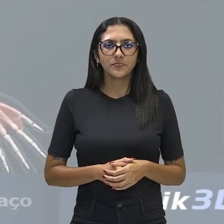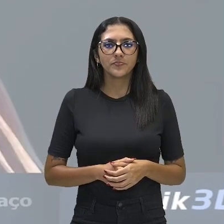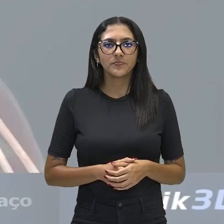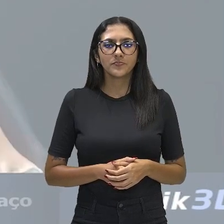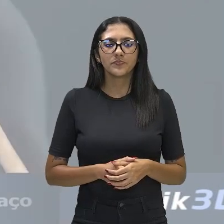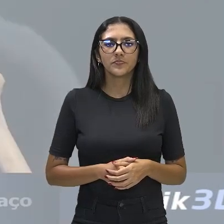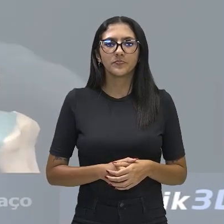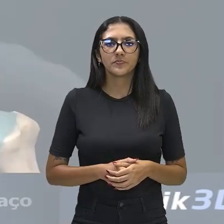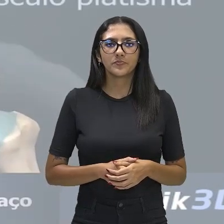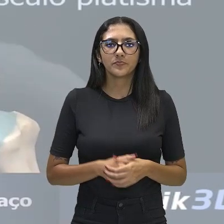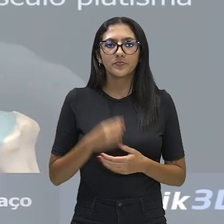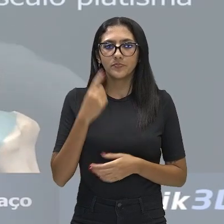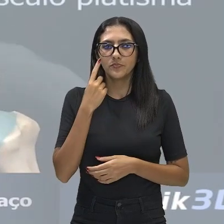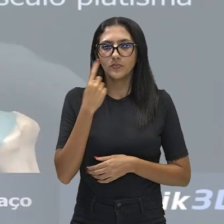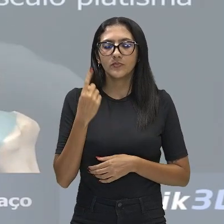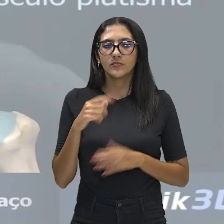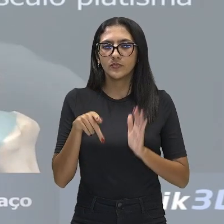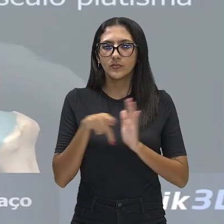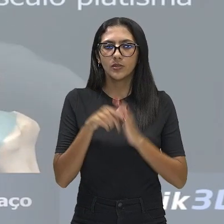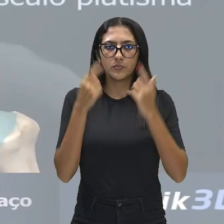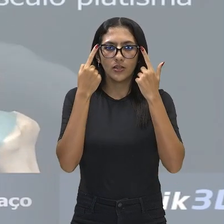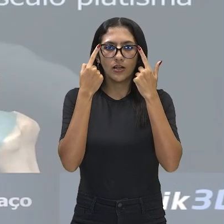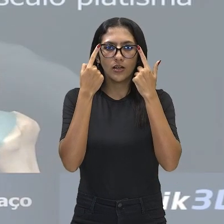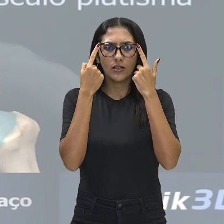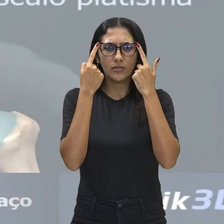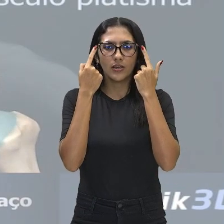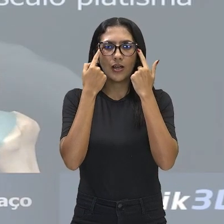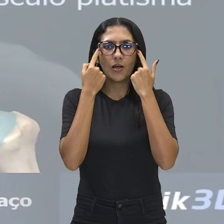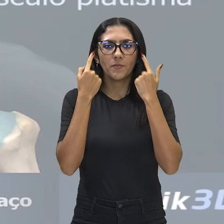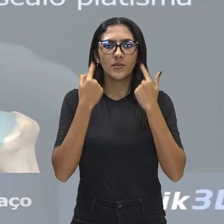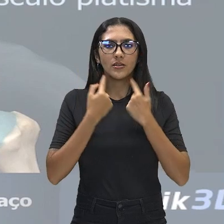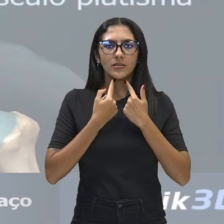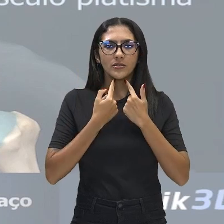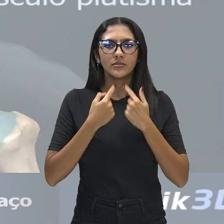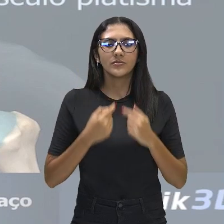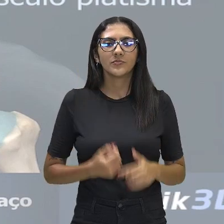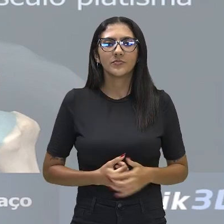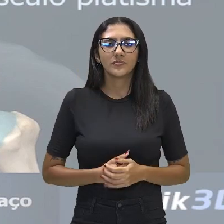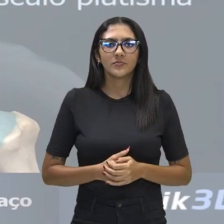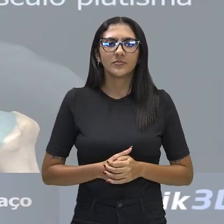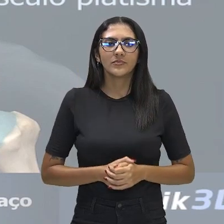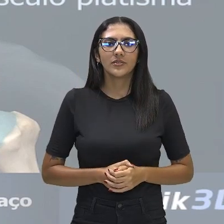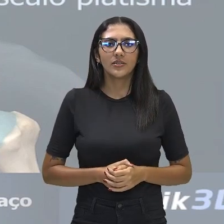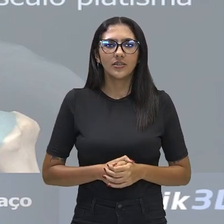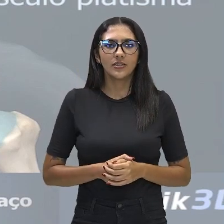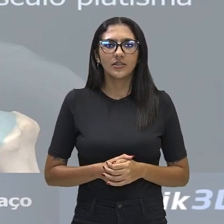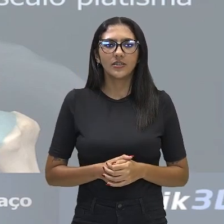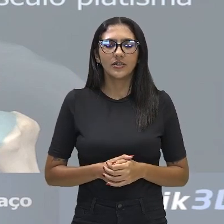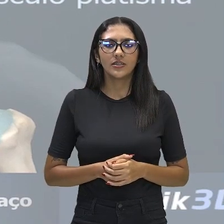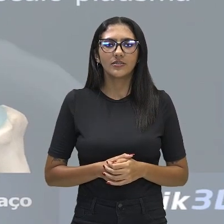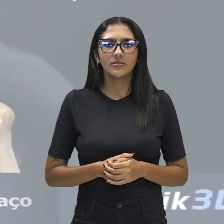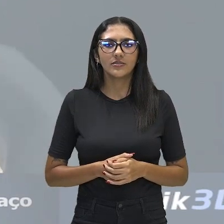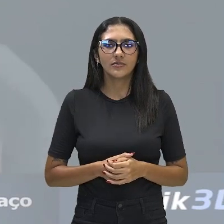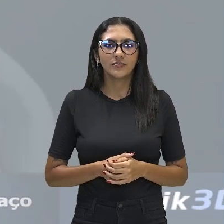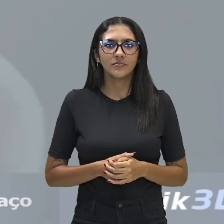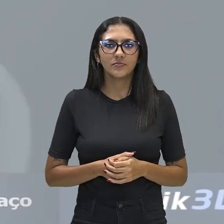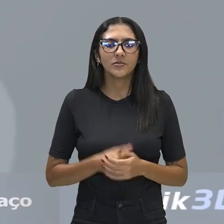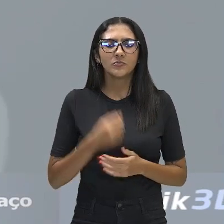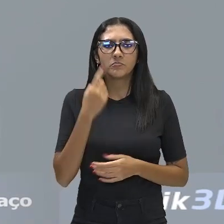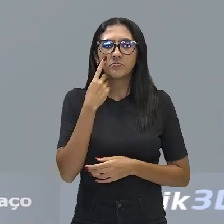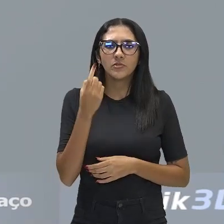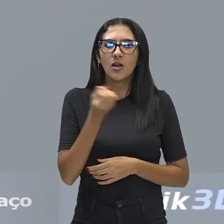Os músculos da cabeça. Observem aí a quantidade de músculos,